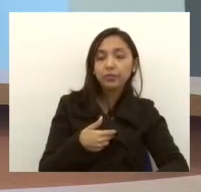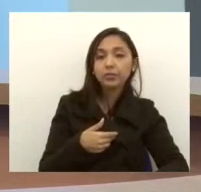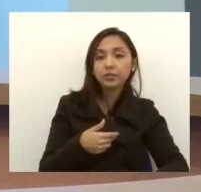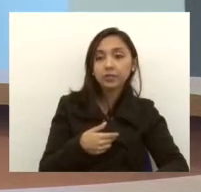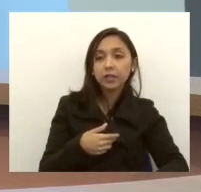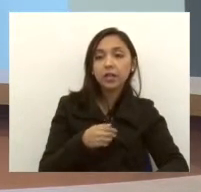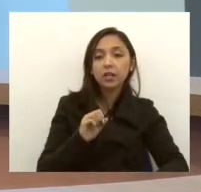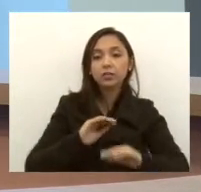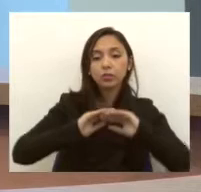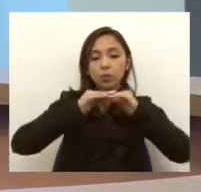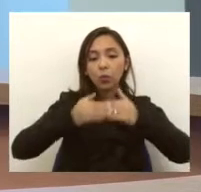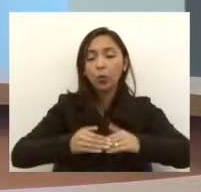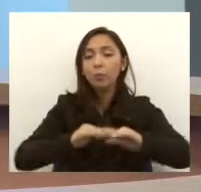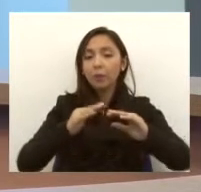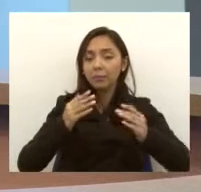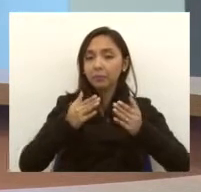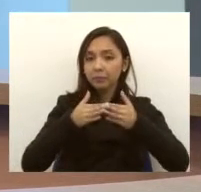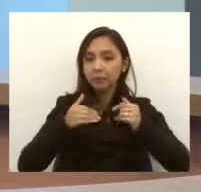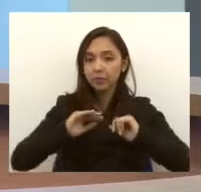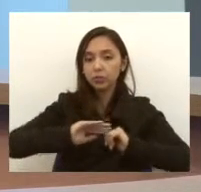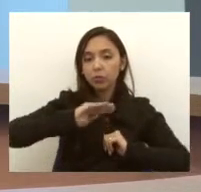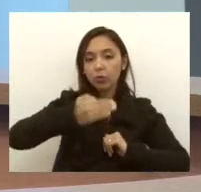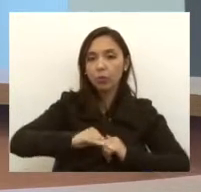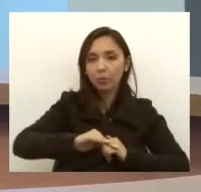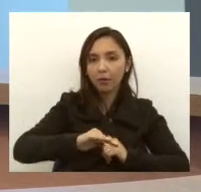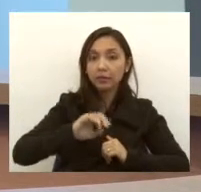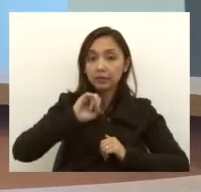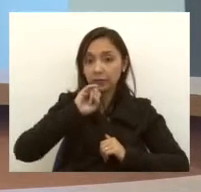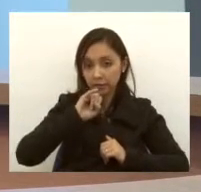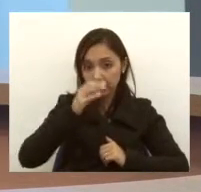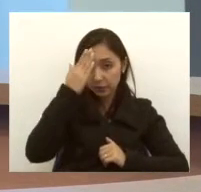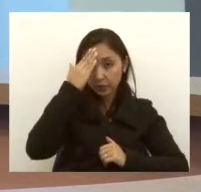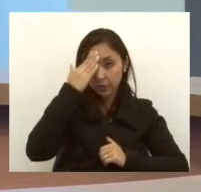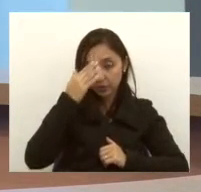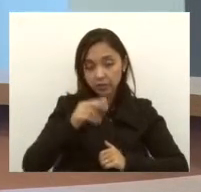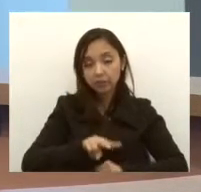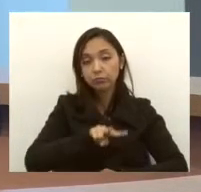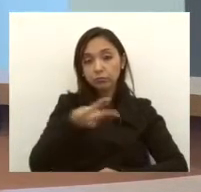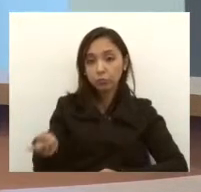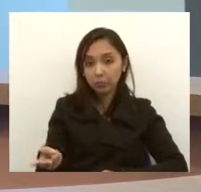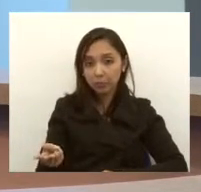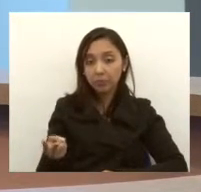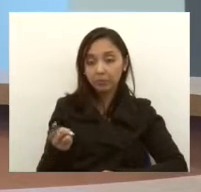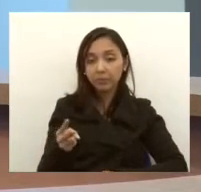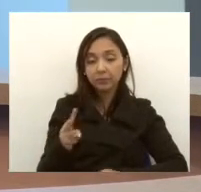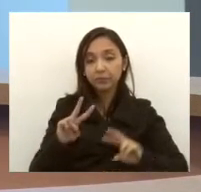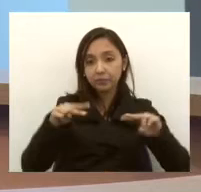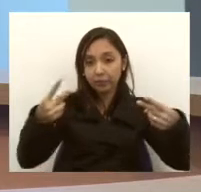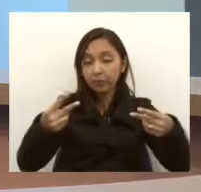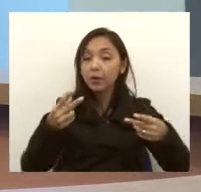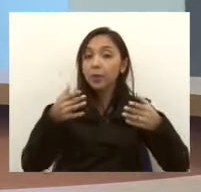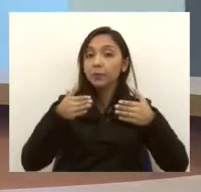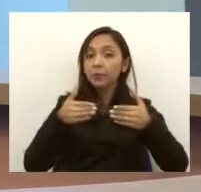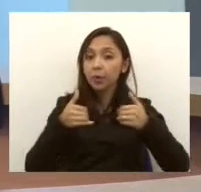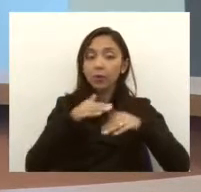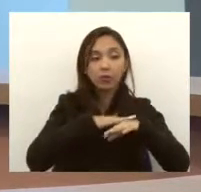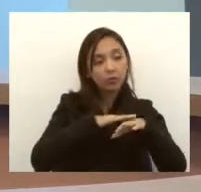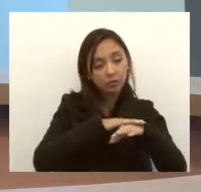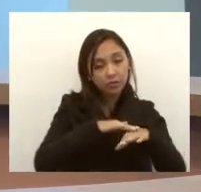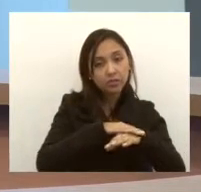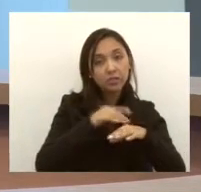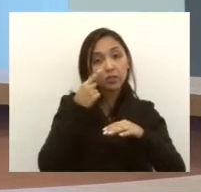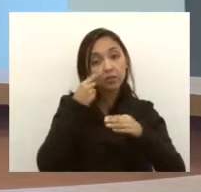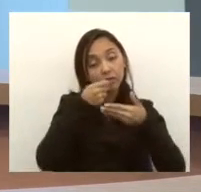pediram lombadas. Como eu sei que ali vai ser feita a duplicação da Juscelino Kubitschek, vereadores, então eu falei com eles que eu ia